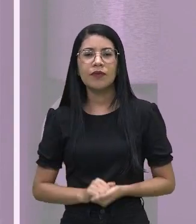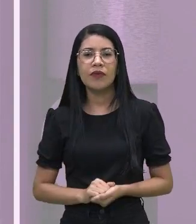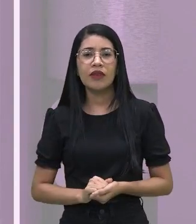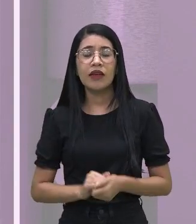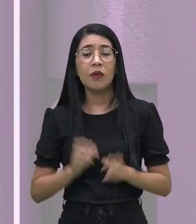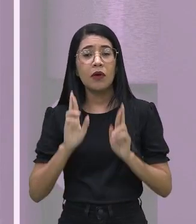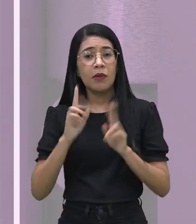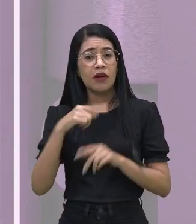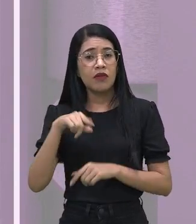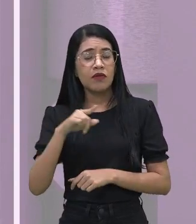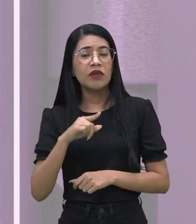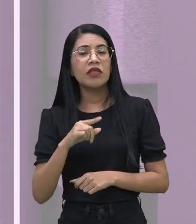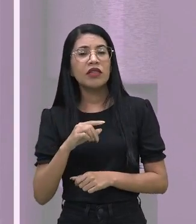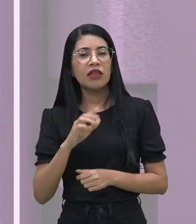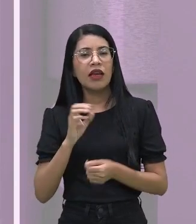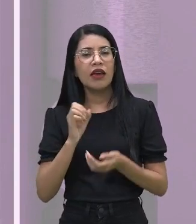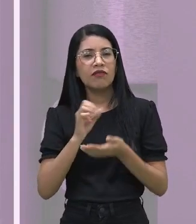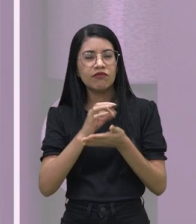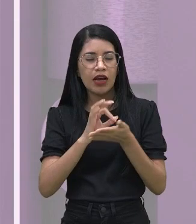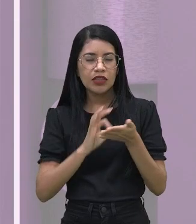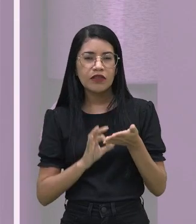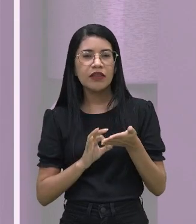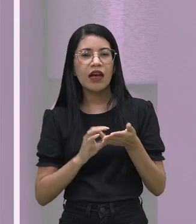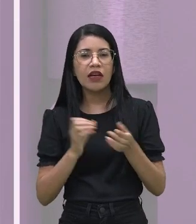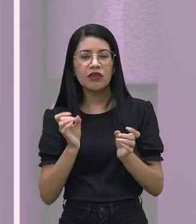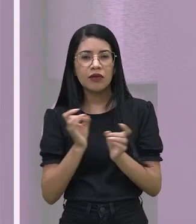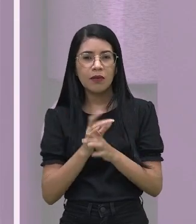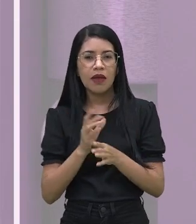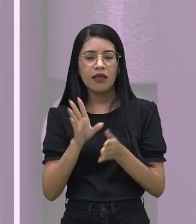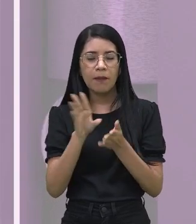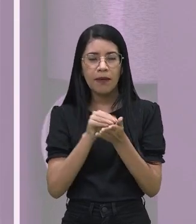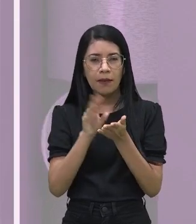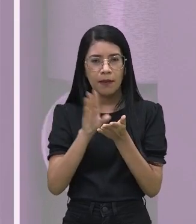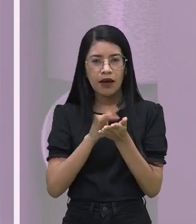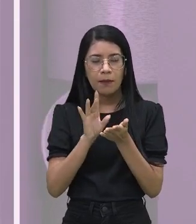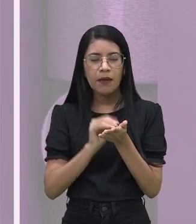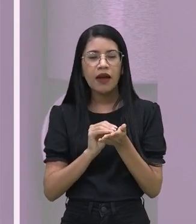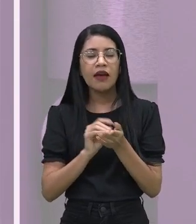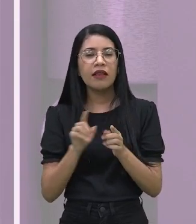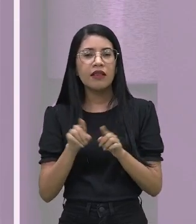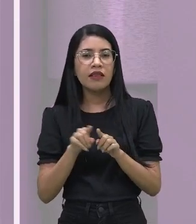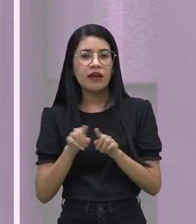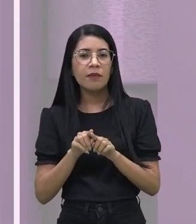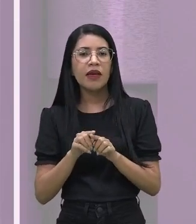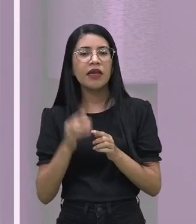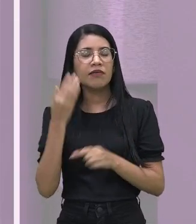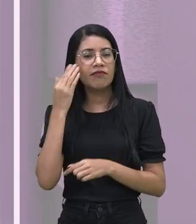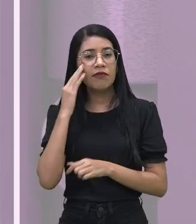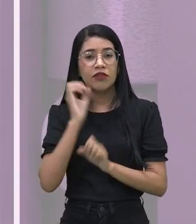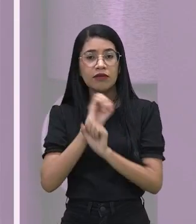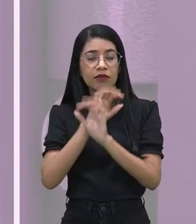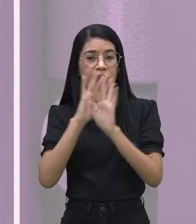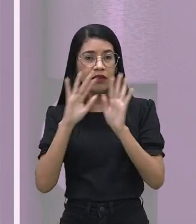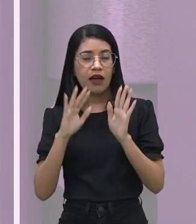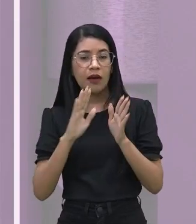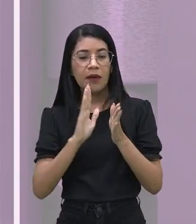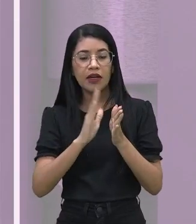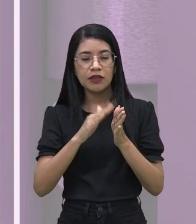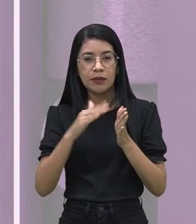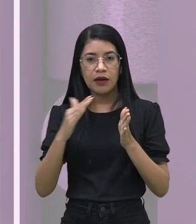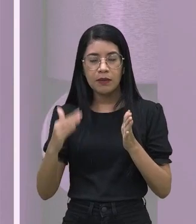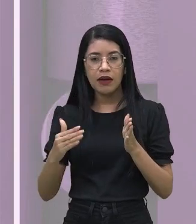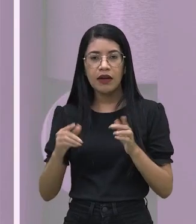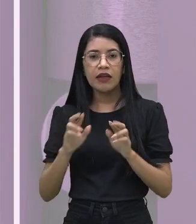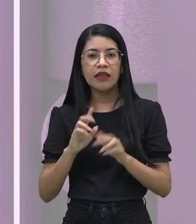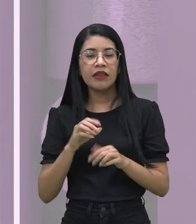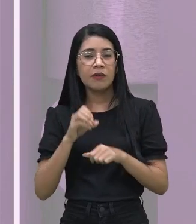espero que vocês tenham aí realizado todas as anotações possíveis, que vocês tenham compreendido aí o passo a passo. E